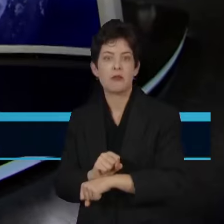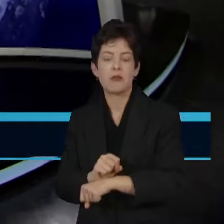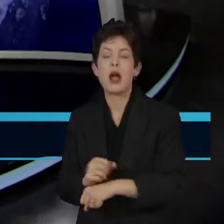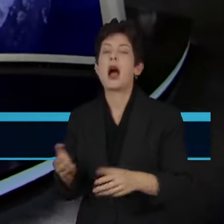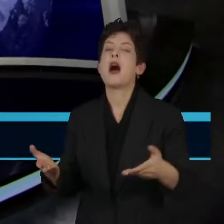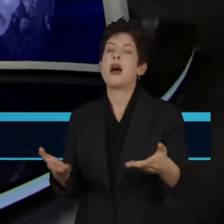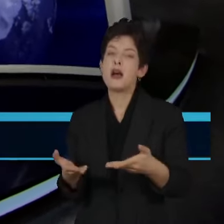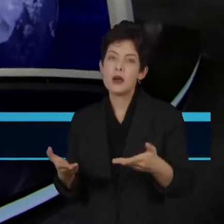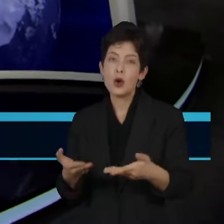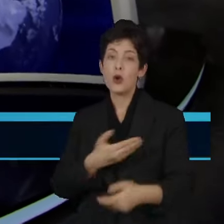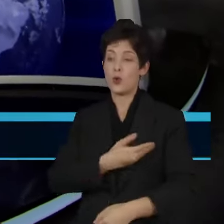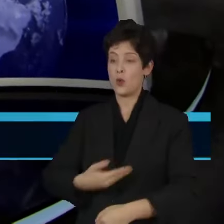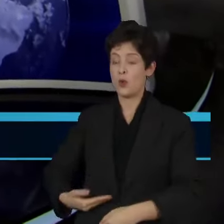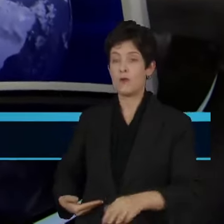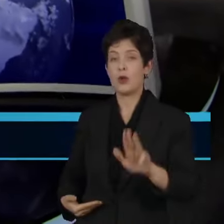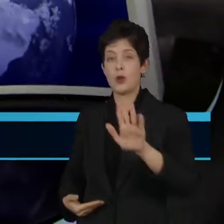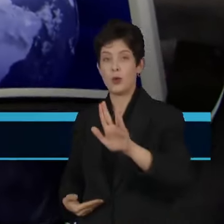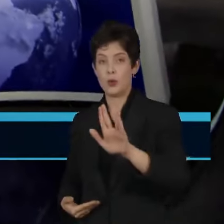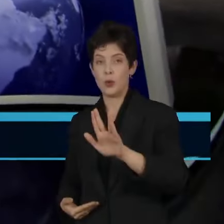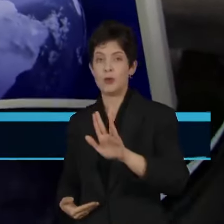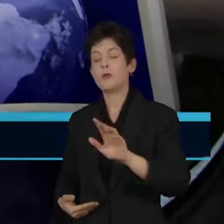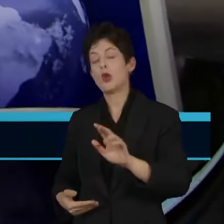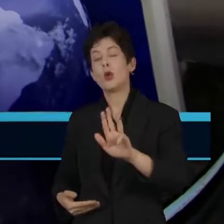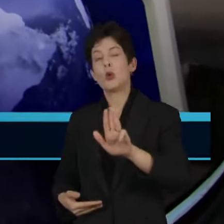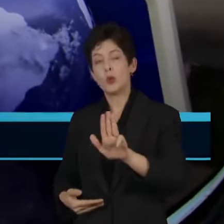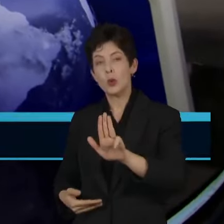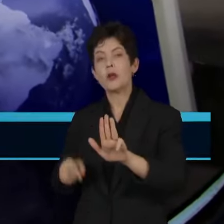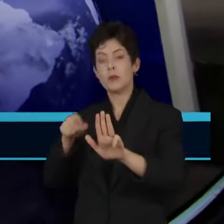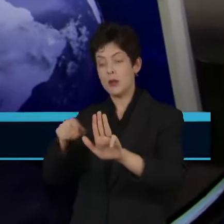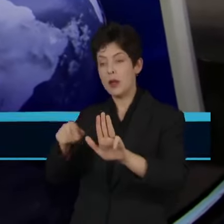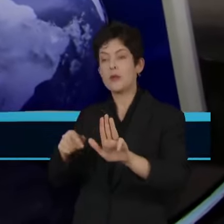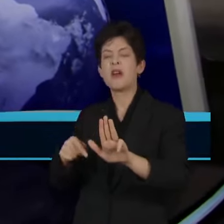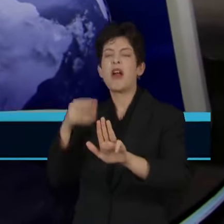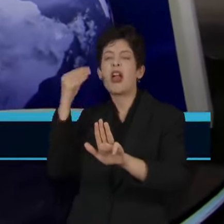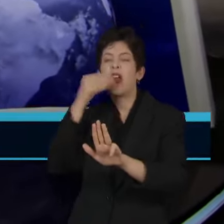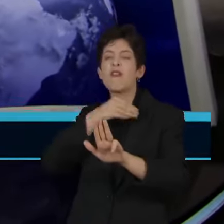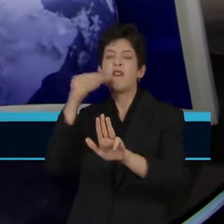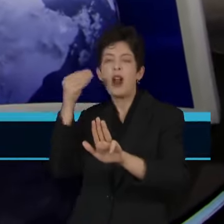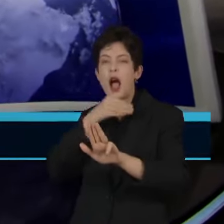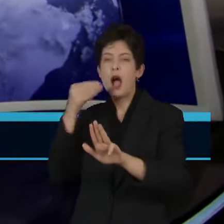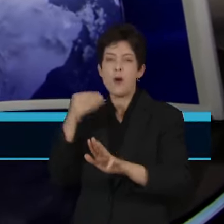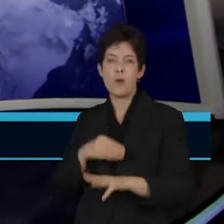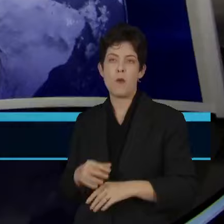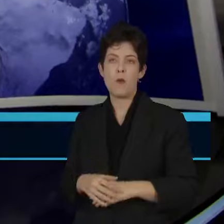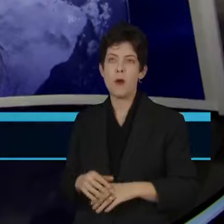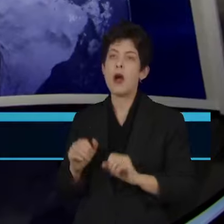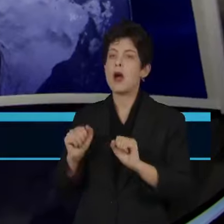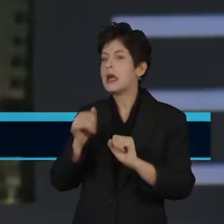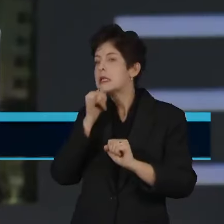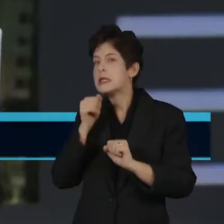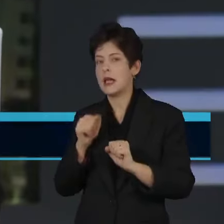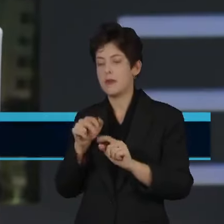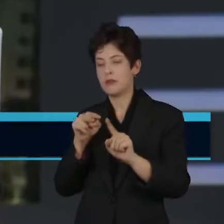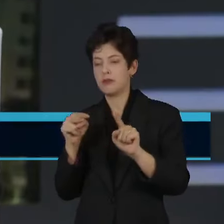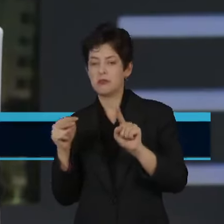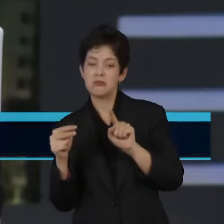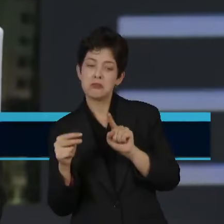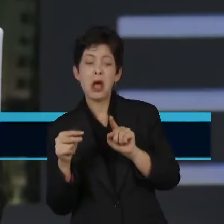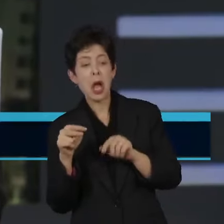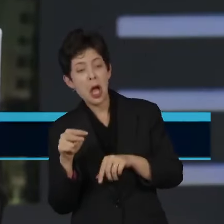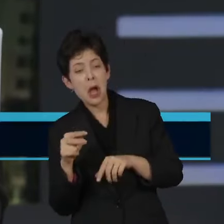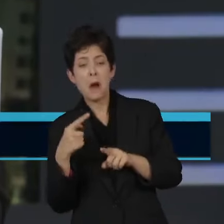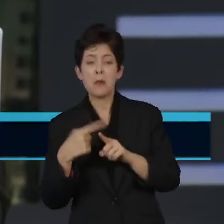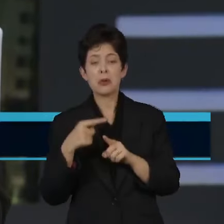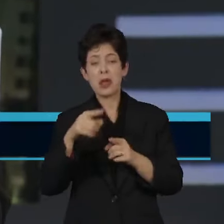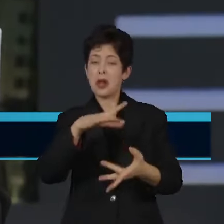agora eu acho que o governo Lula, na verdade, está se revelando um governo muito fraco. Você pode olhar por um lado dizendo que é